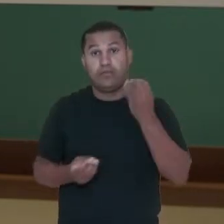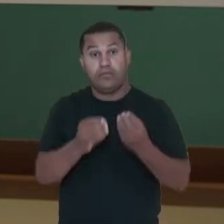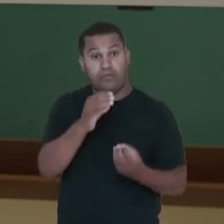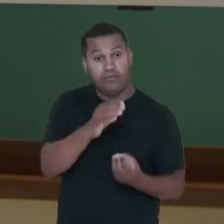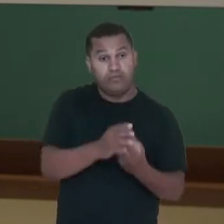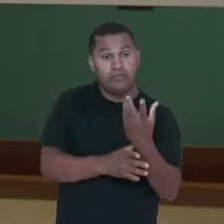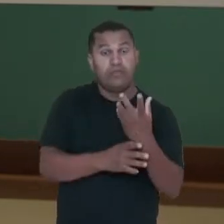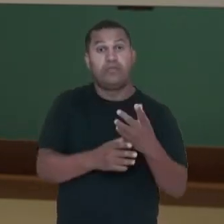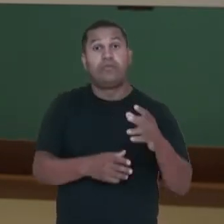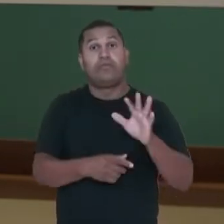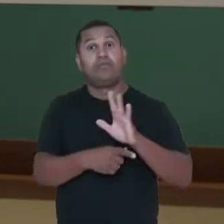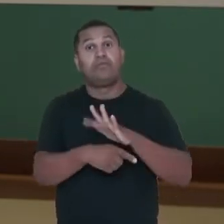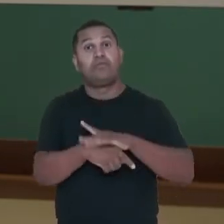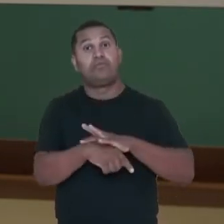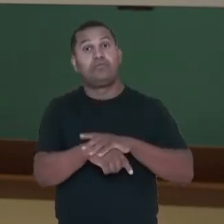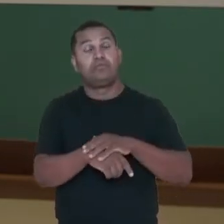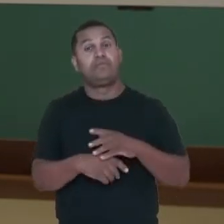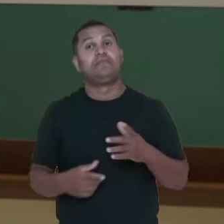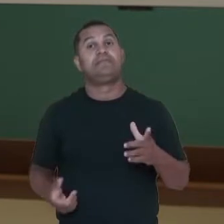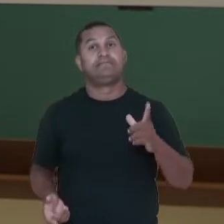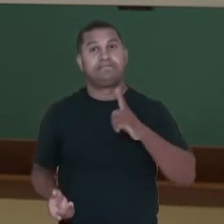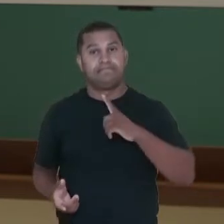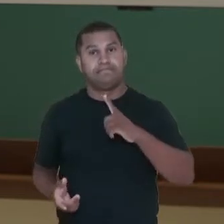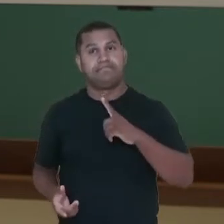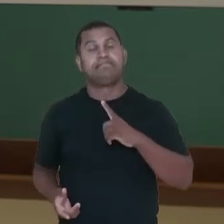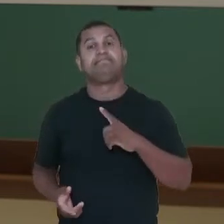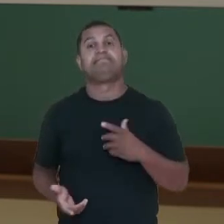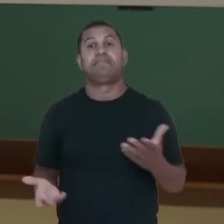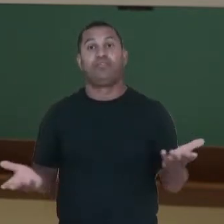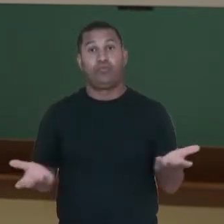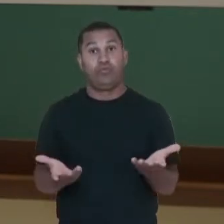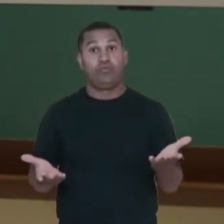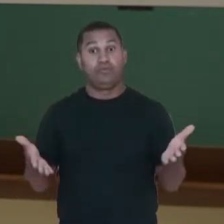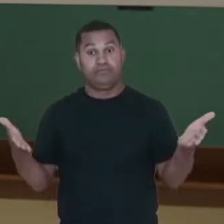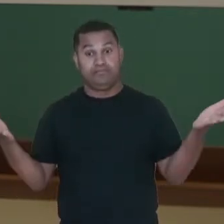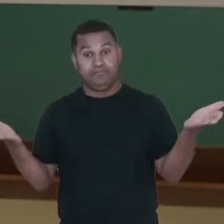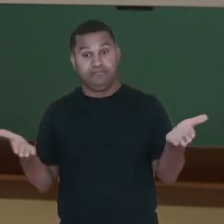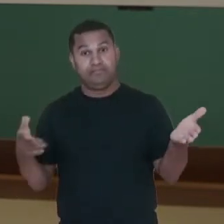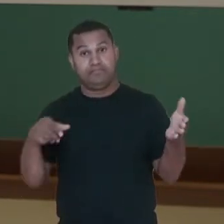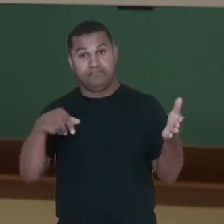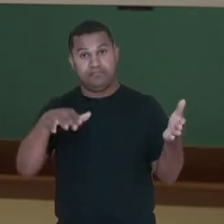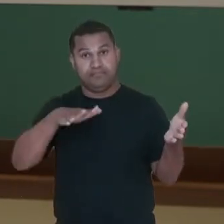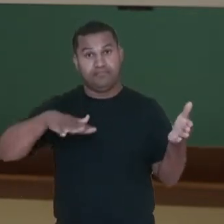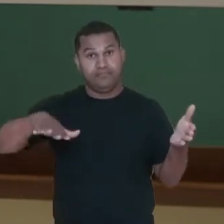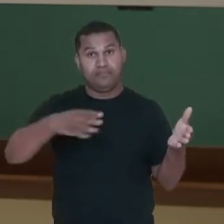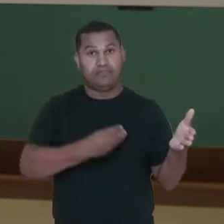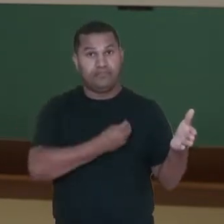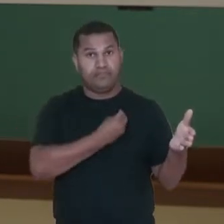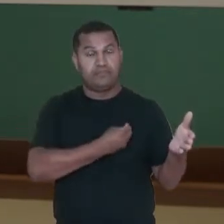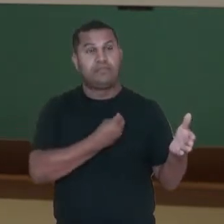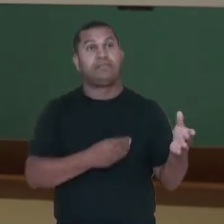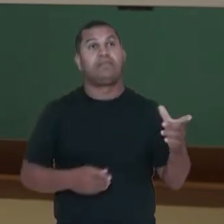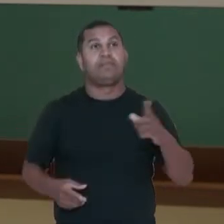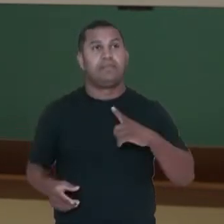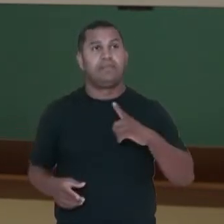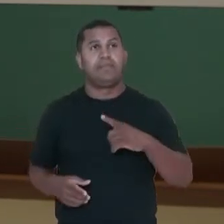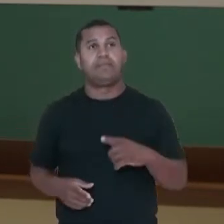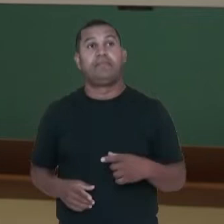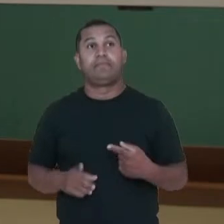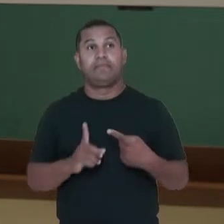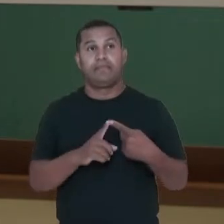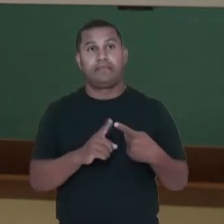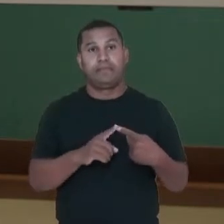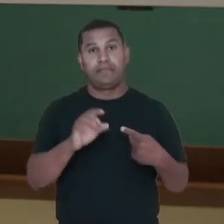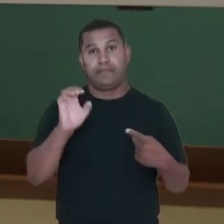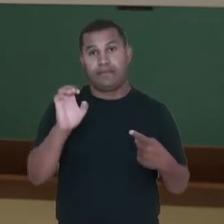né? Nós temos esse exemplo, né? Nesse momento que estamos vivendo. Então, vamos lá. O que são doenças emergentes? São